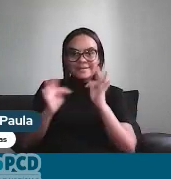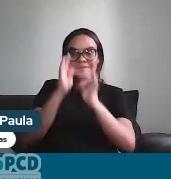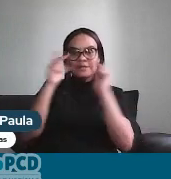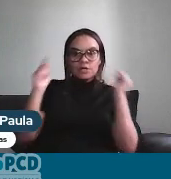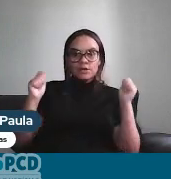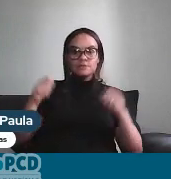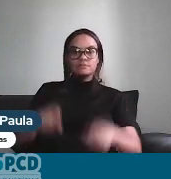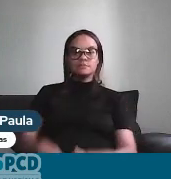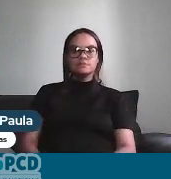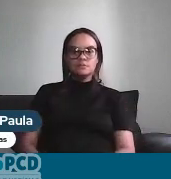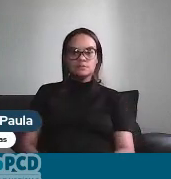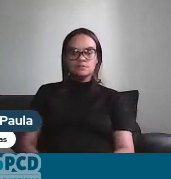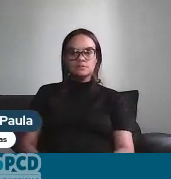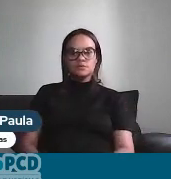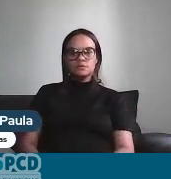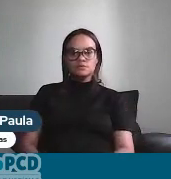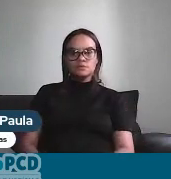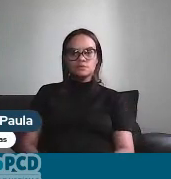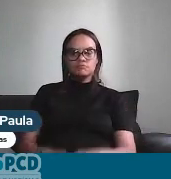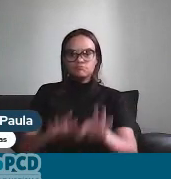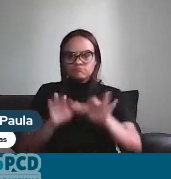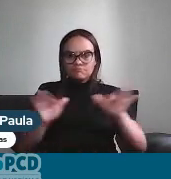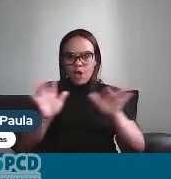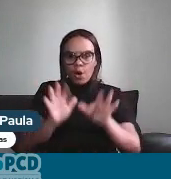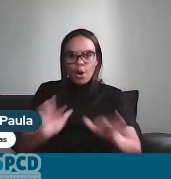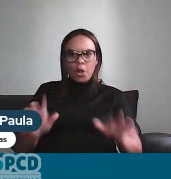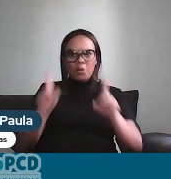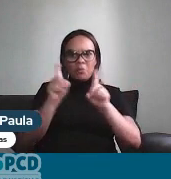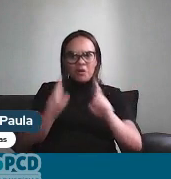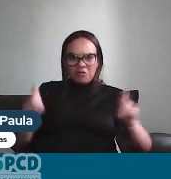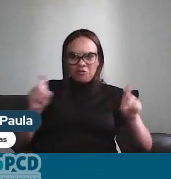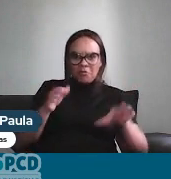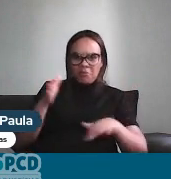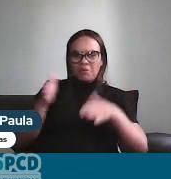capaz de navegar no computador, você é capaz de